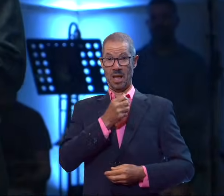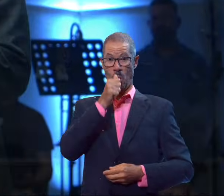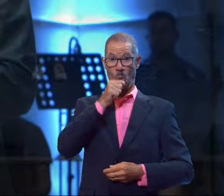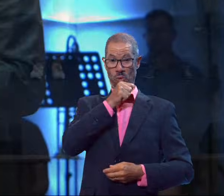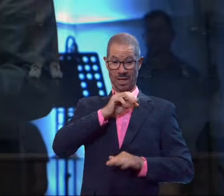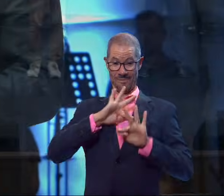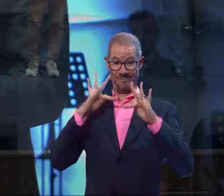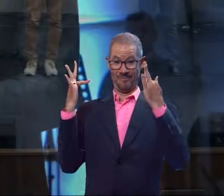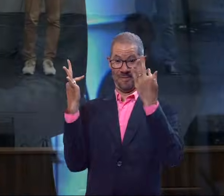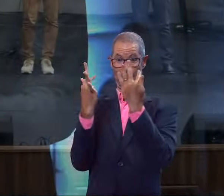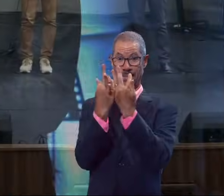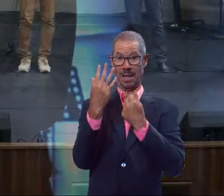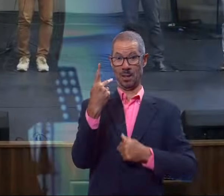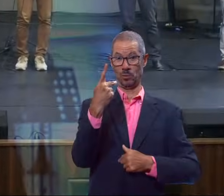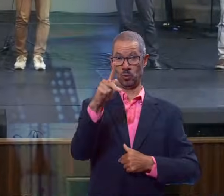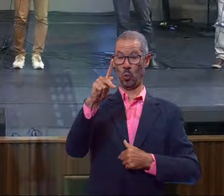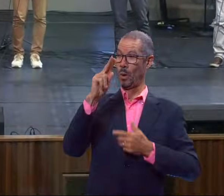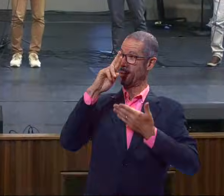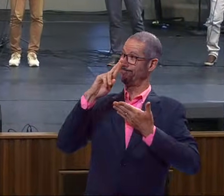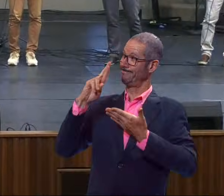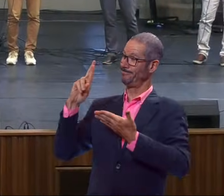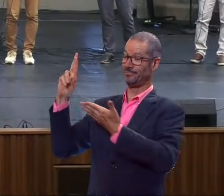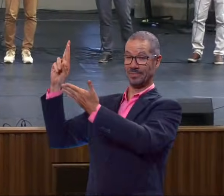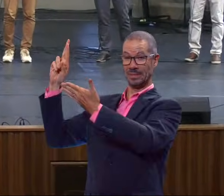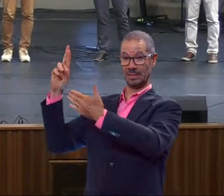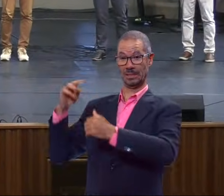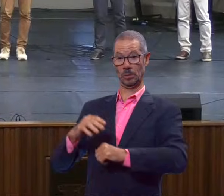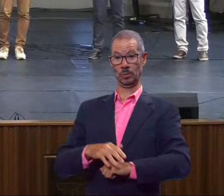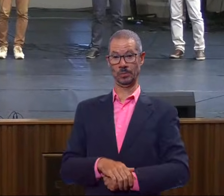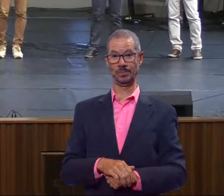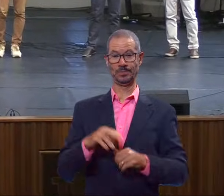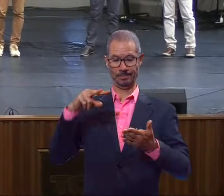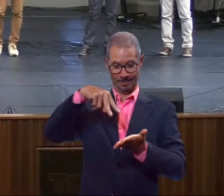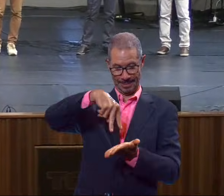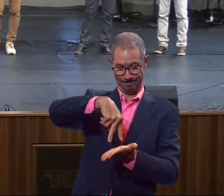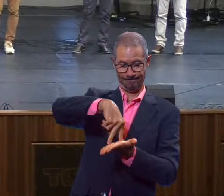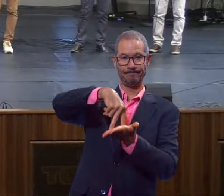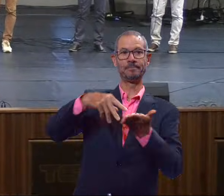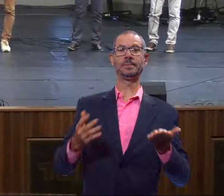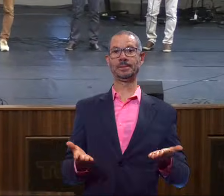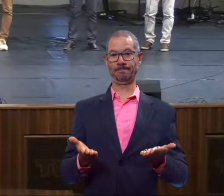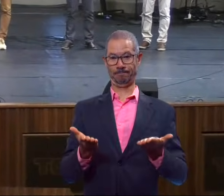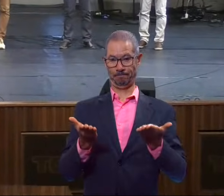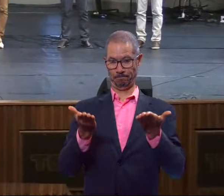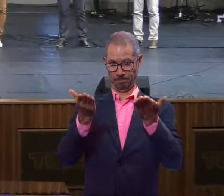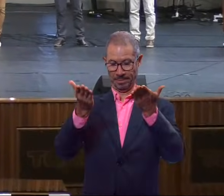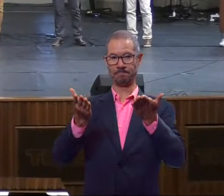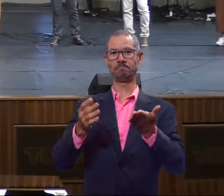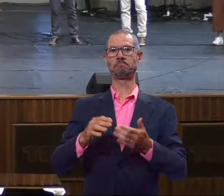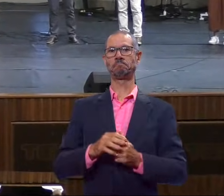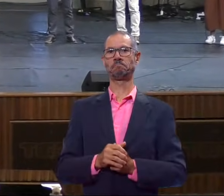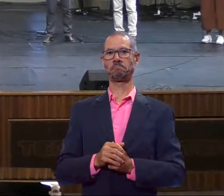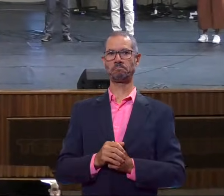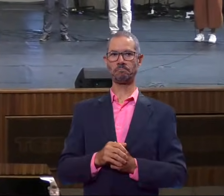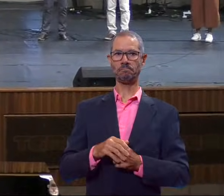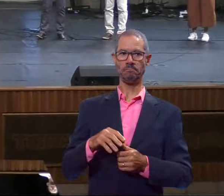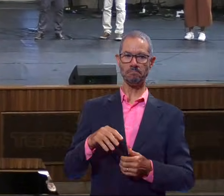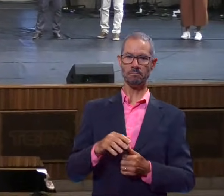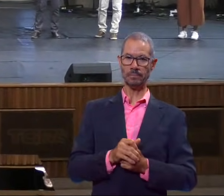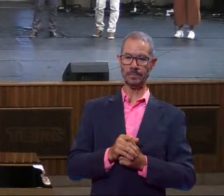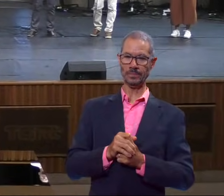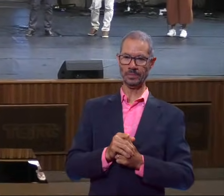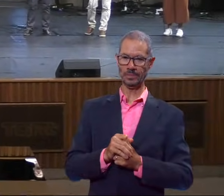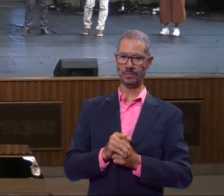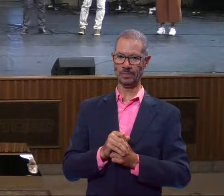e a sua família ao Senhor, fica de pé no teu lugar e clame a